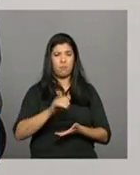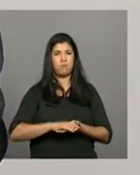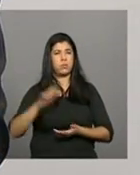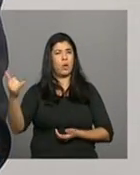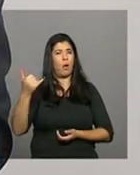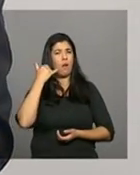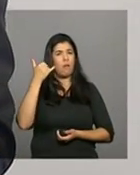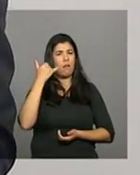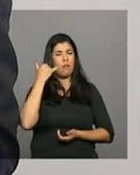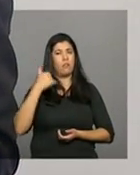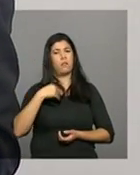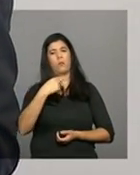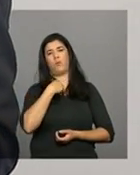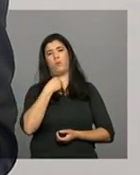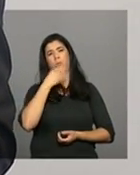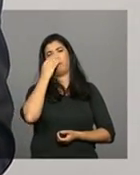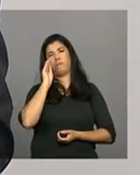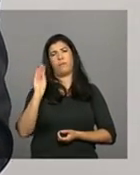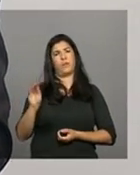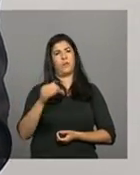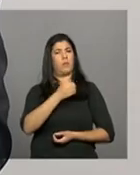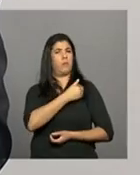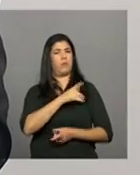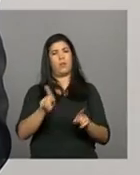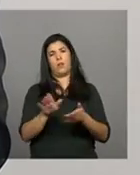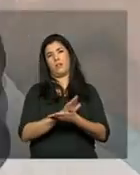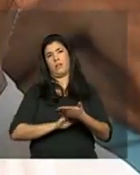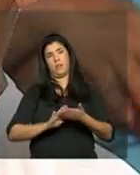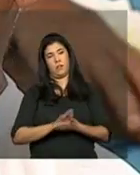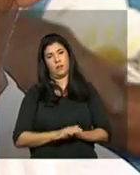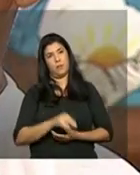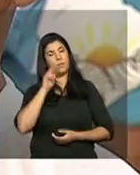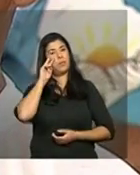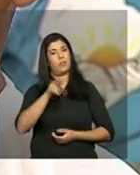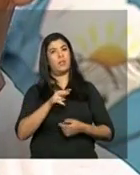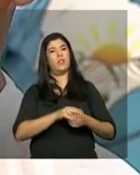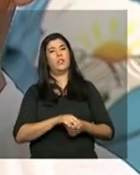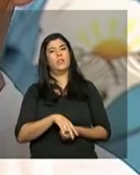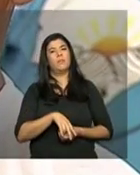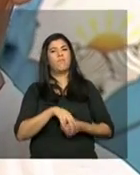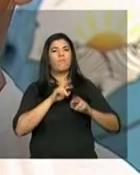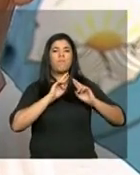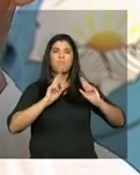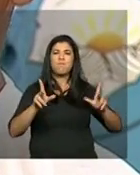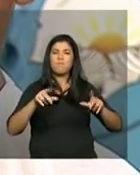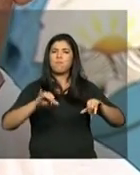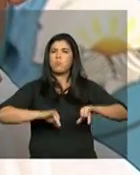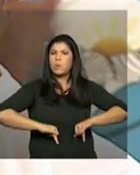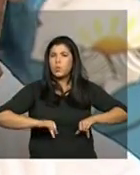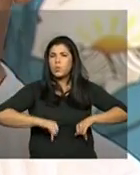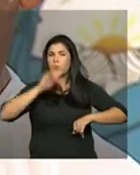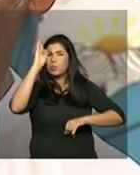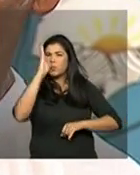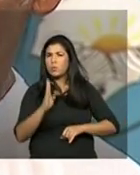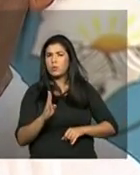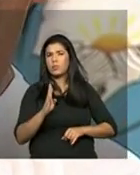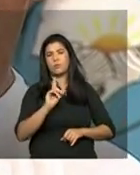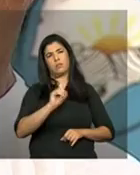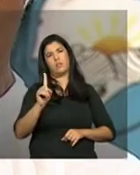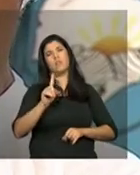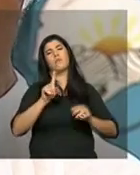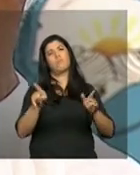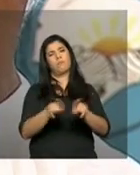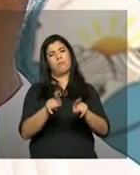violência, e nós não podemos nos conformar com isso. Essa triste realidade não é só do Brasil, é um drama global.